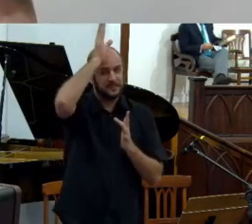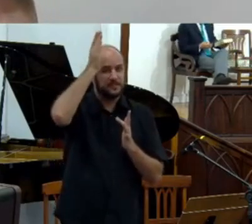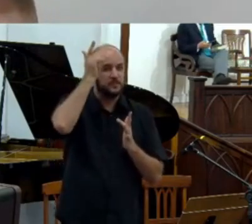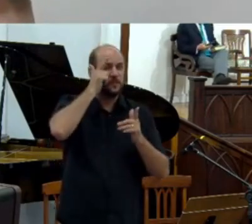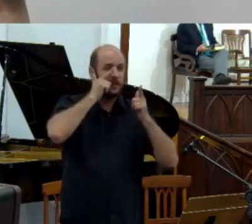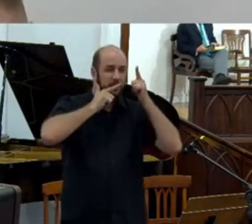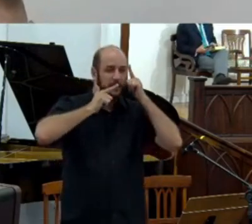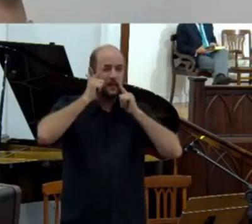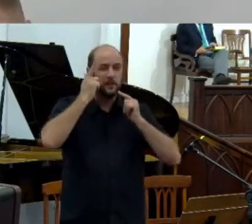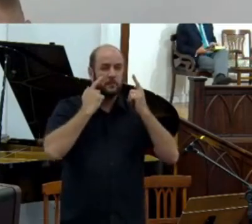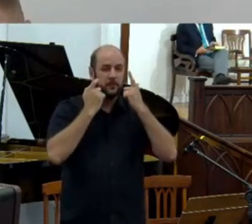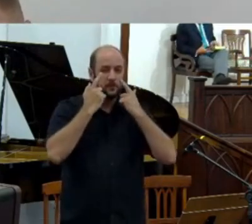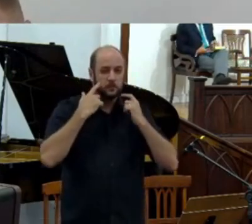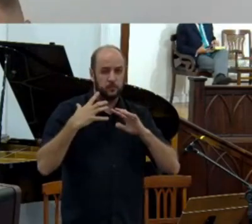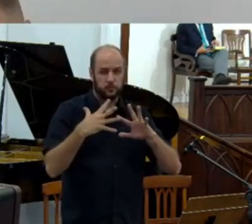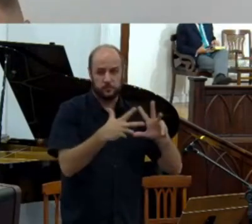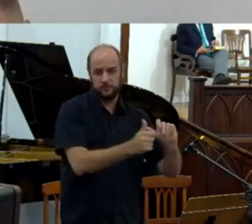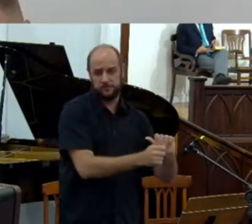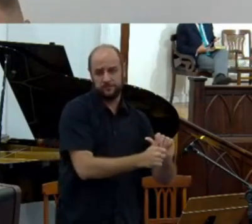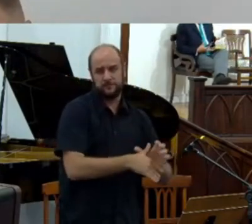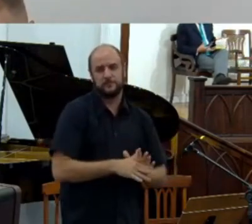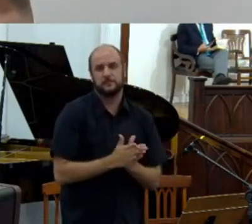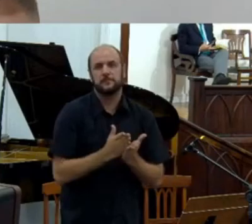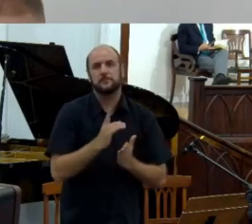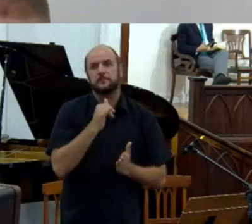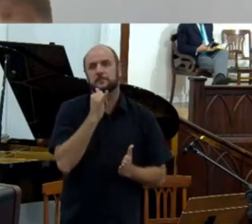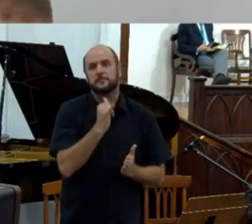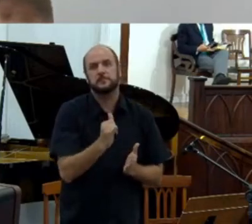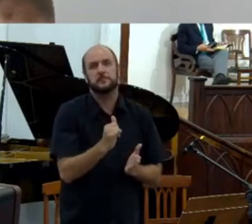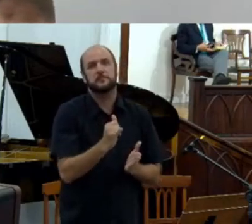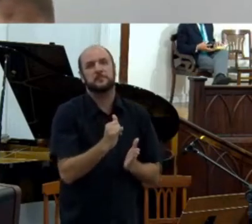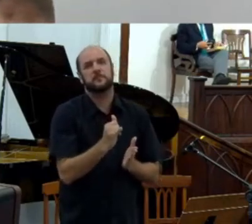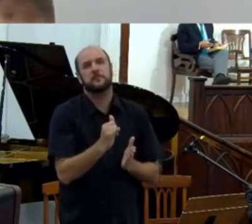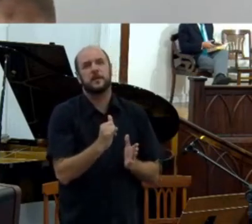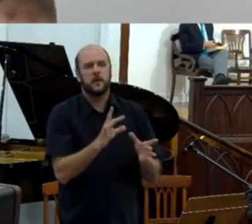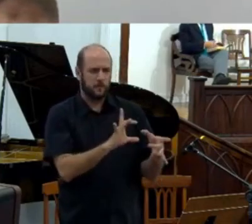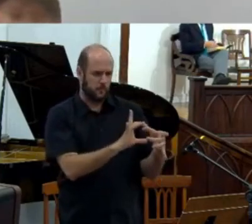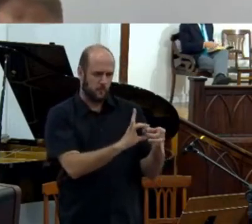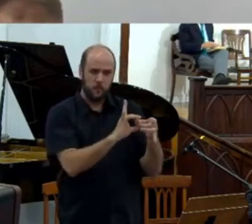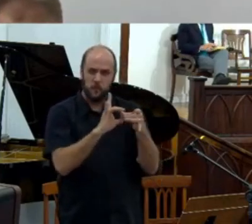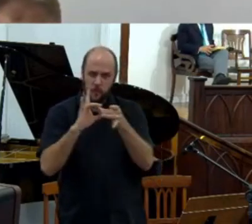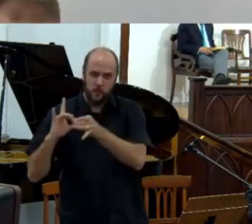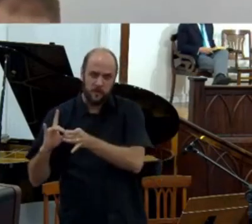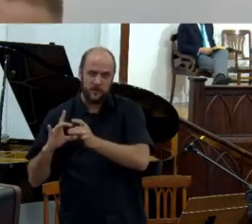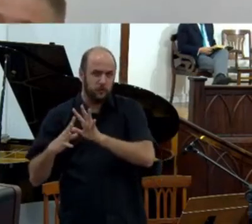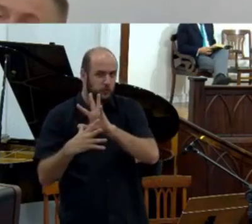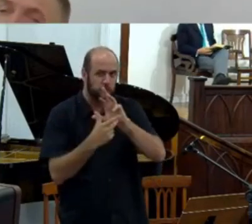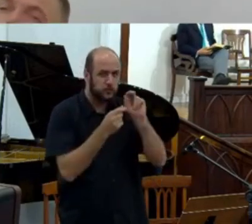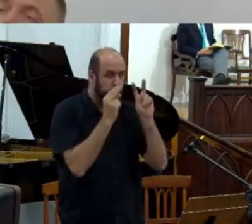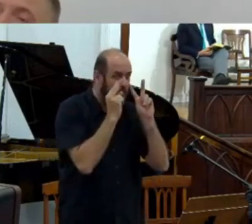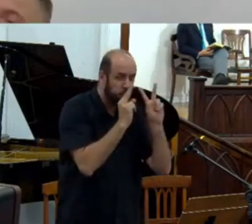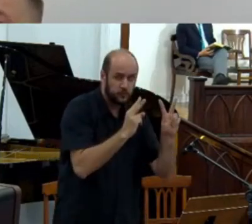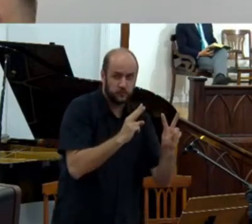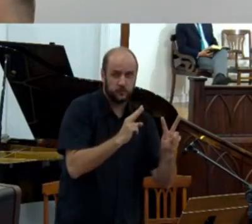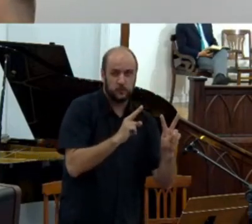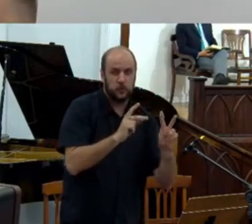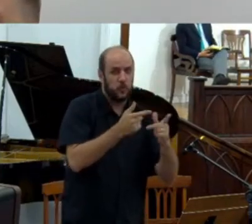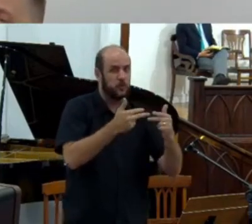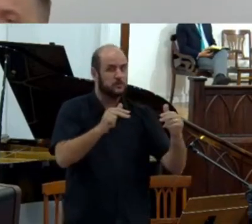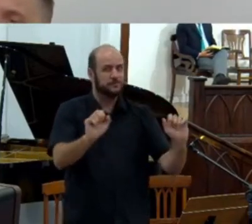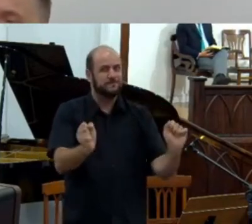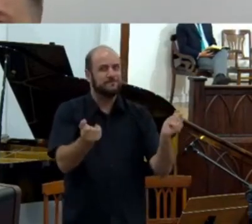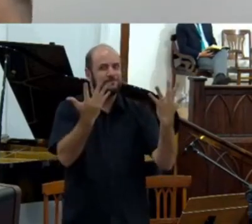toda a lágrima de todo olhar. As Escrituras amarram, de alguma maneira, este ato de olhar a eventos que são